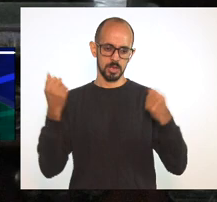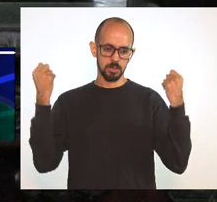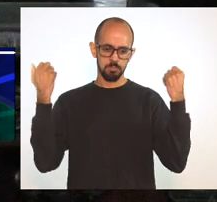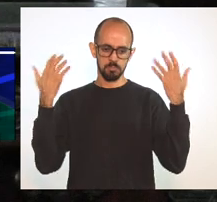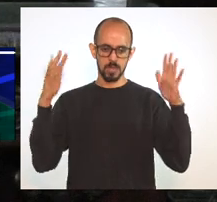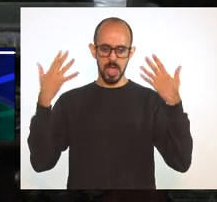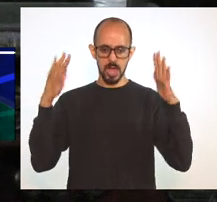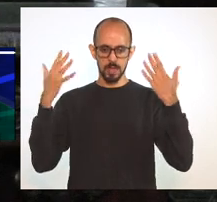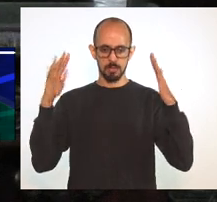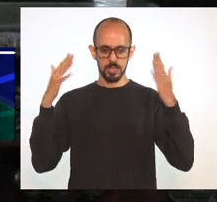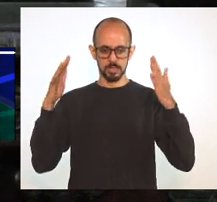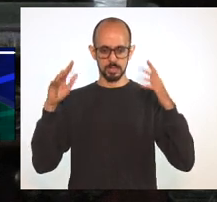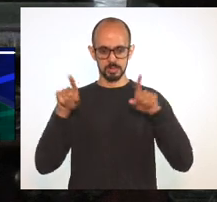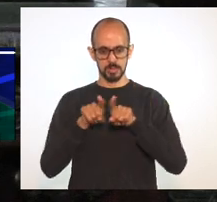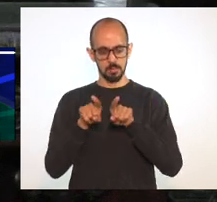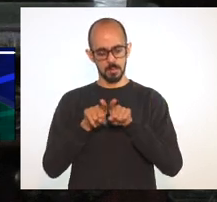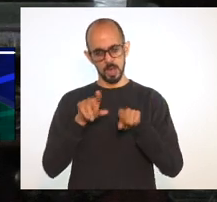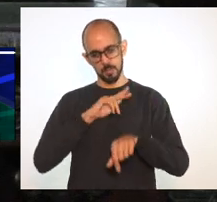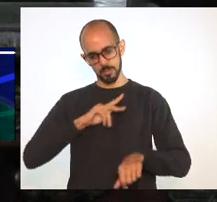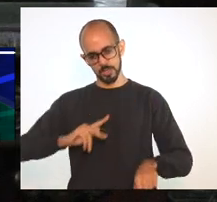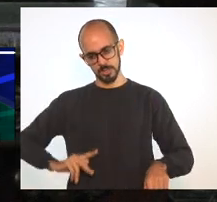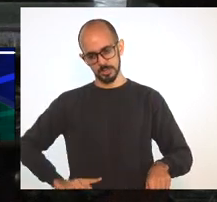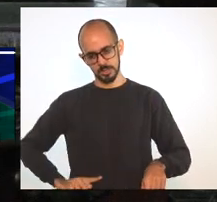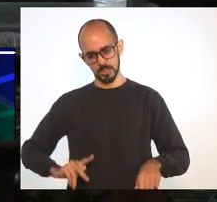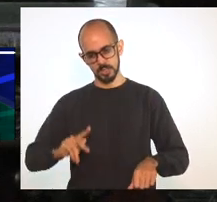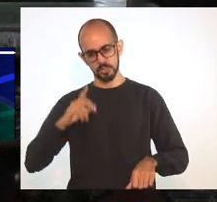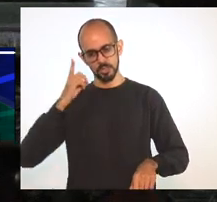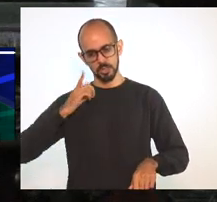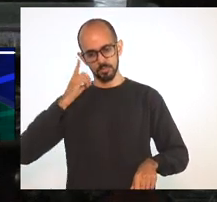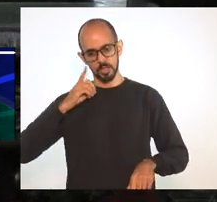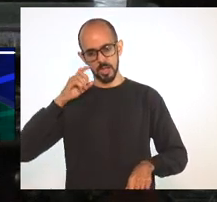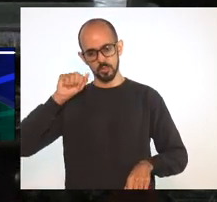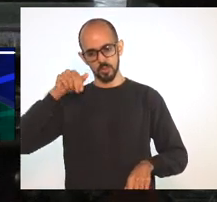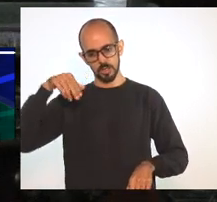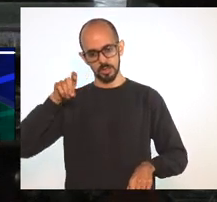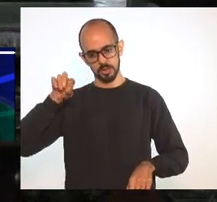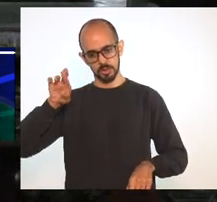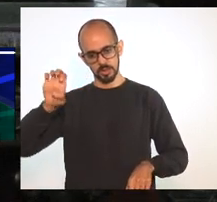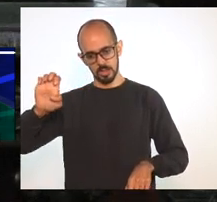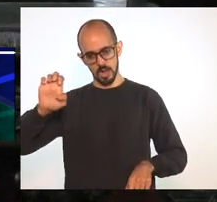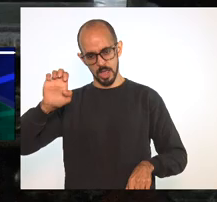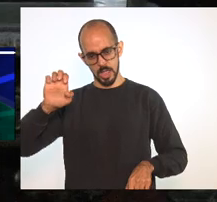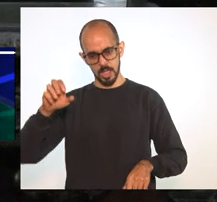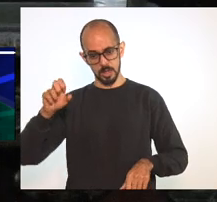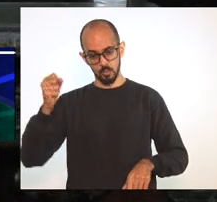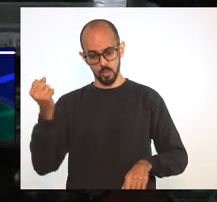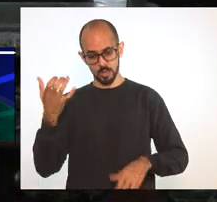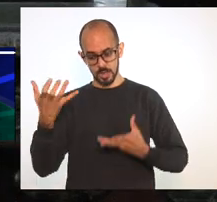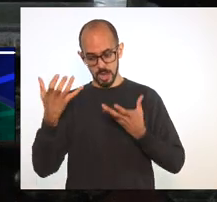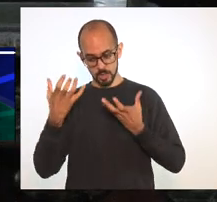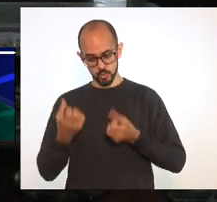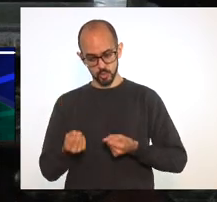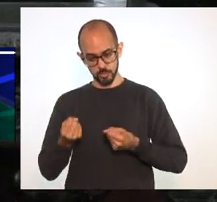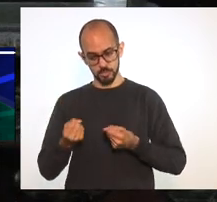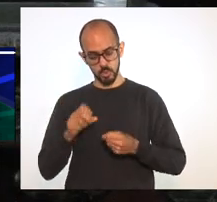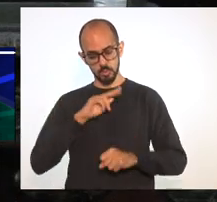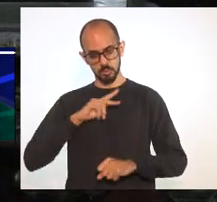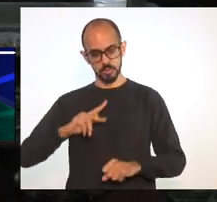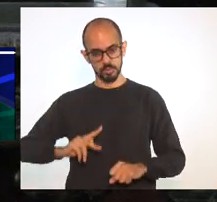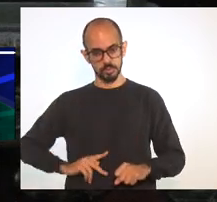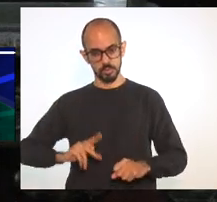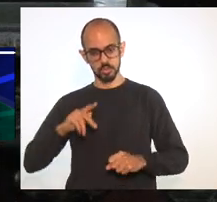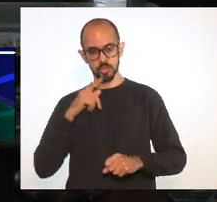parabenizar o presidente, deputado André Siciliano. Desde que ele assumiu essa casa, a